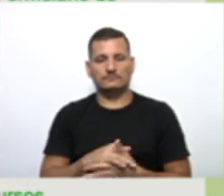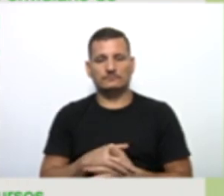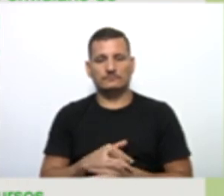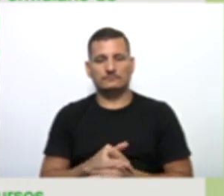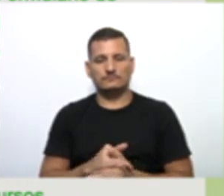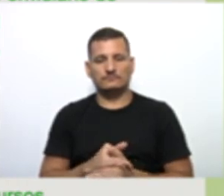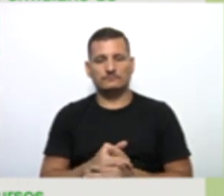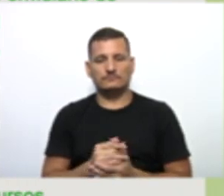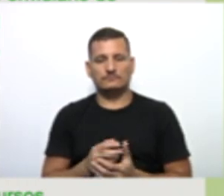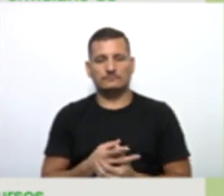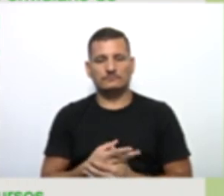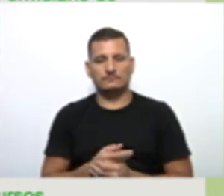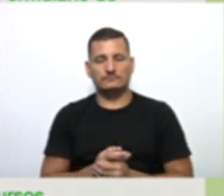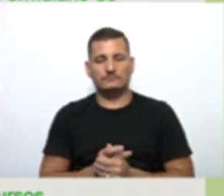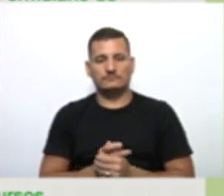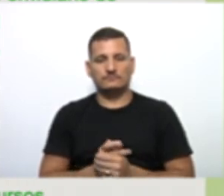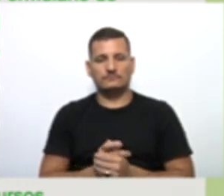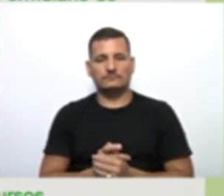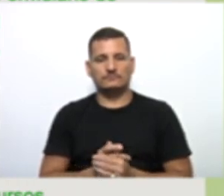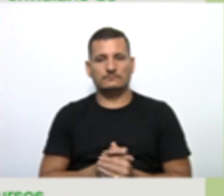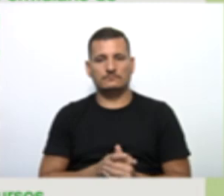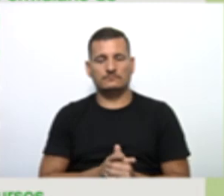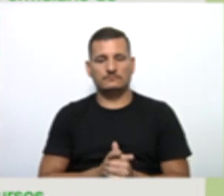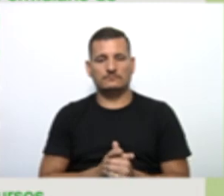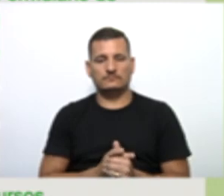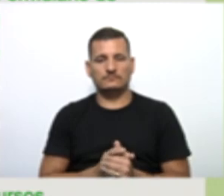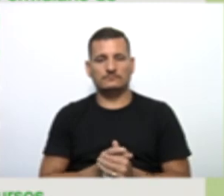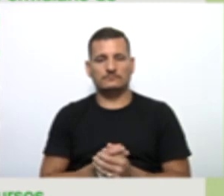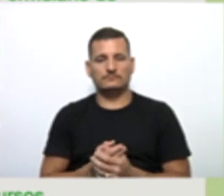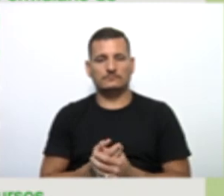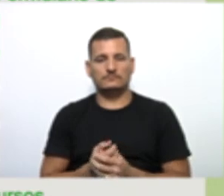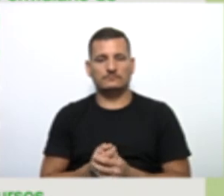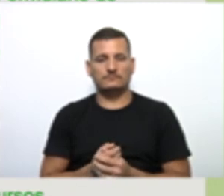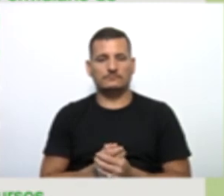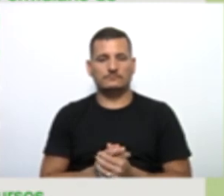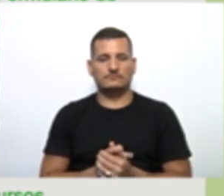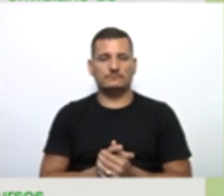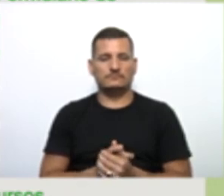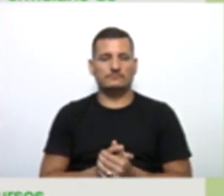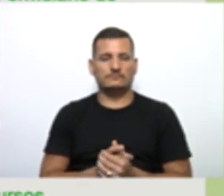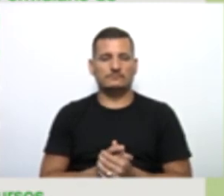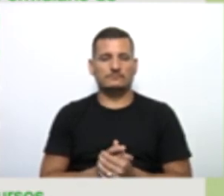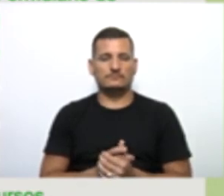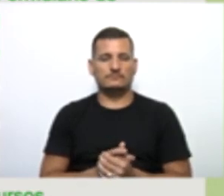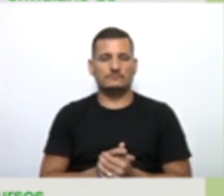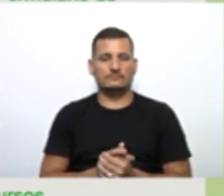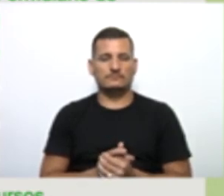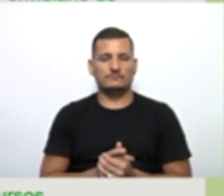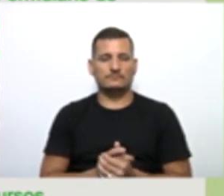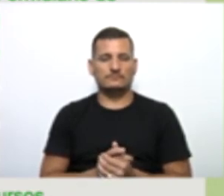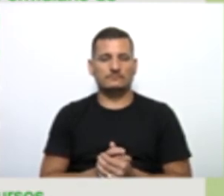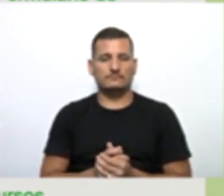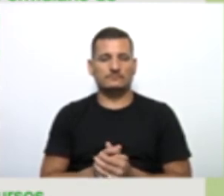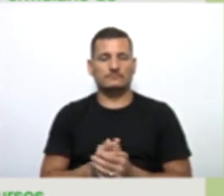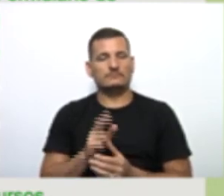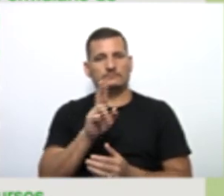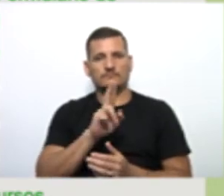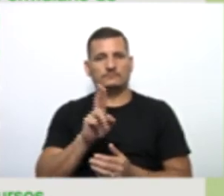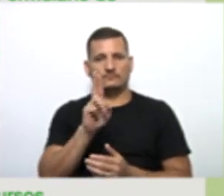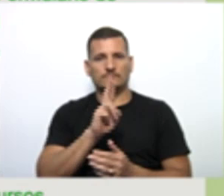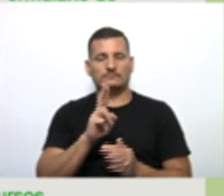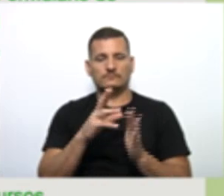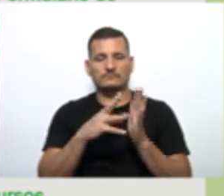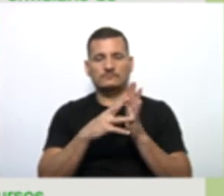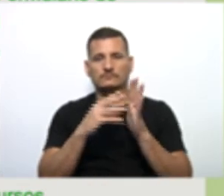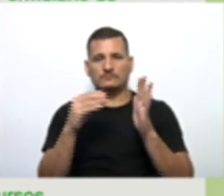né, tentar variar empresa pública, instituição pública e empresa. Utilizar o arquivo modelo do